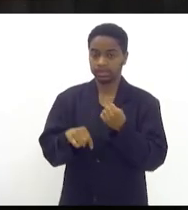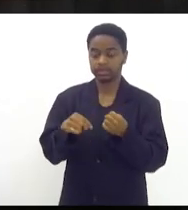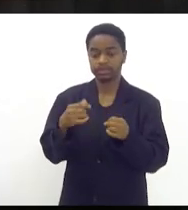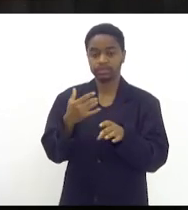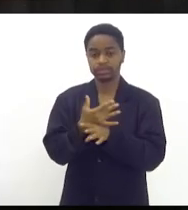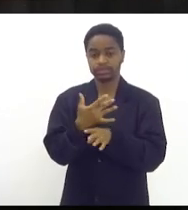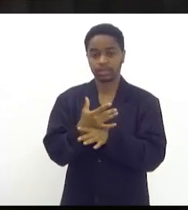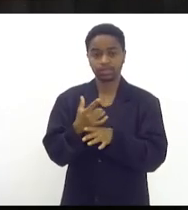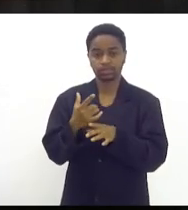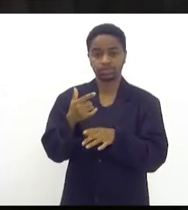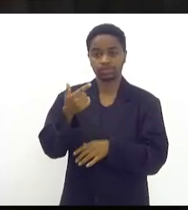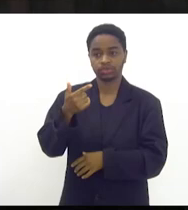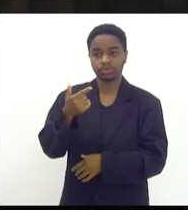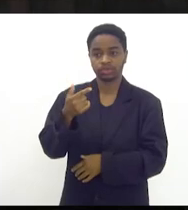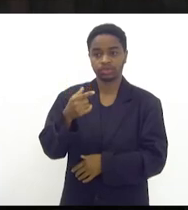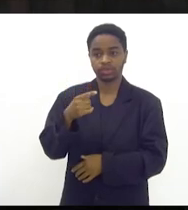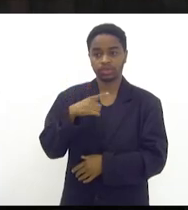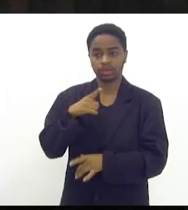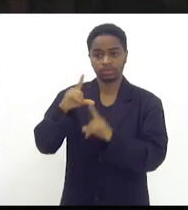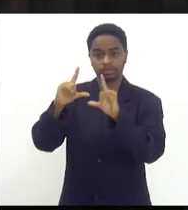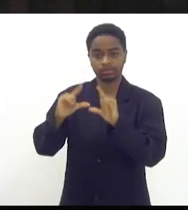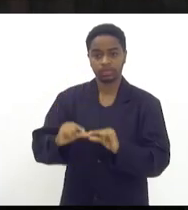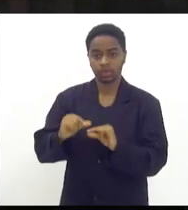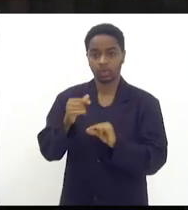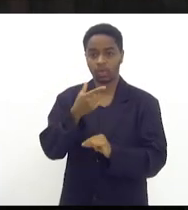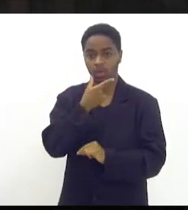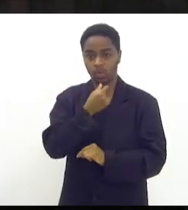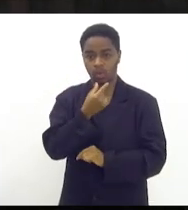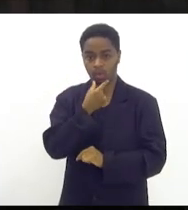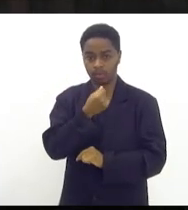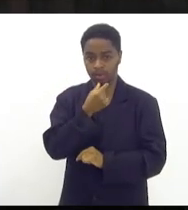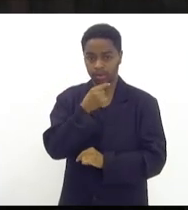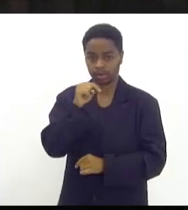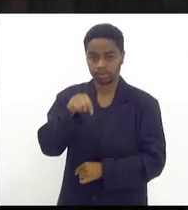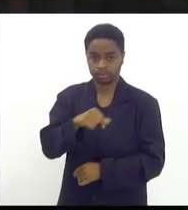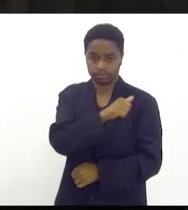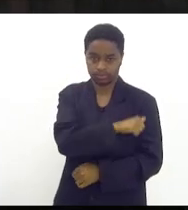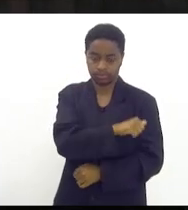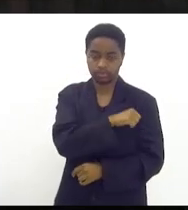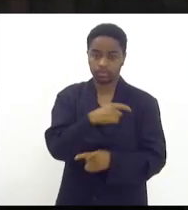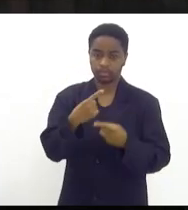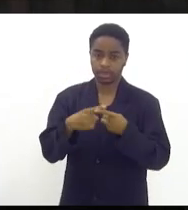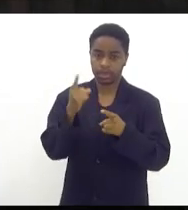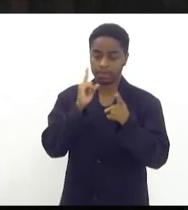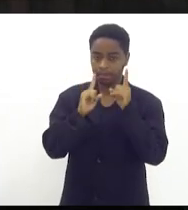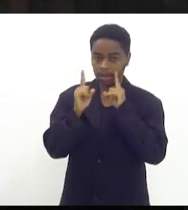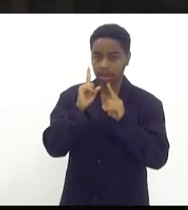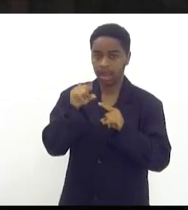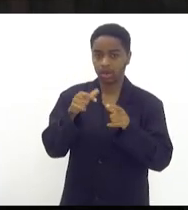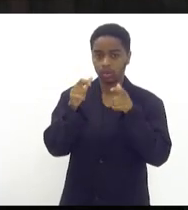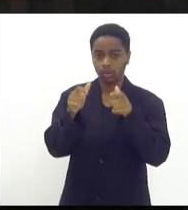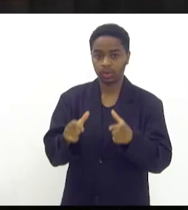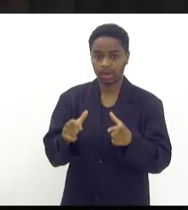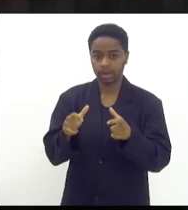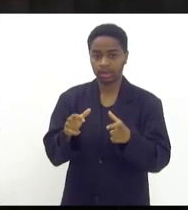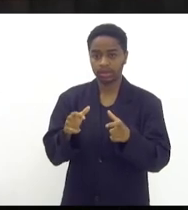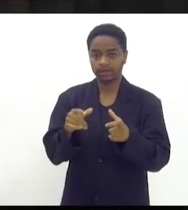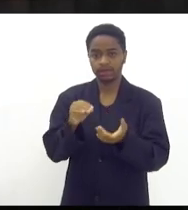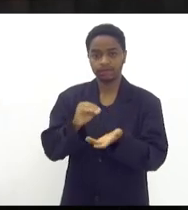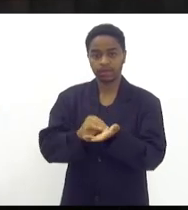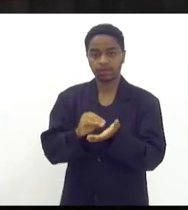menos tem homem por habitante no Estado do Rio de Janeiro. Né, Maricá é o lugar com menos